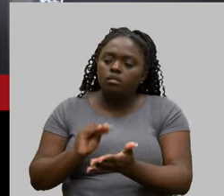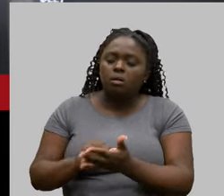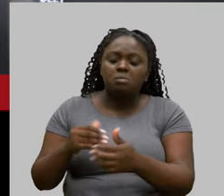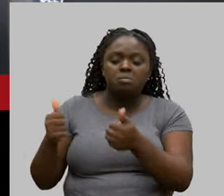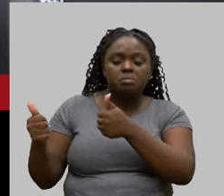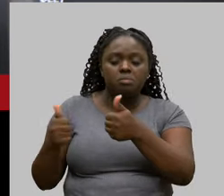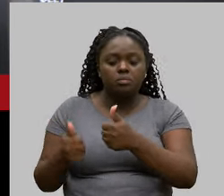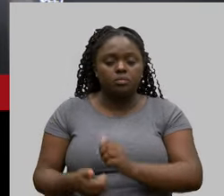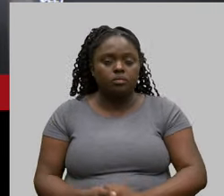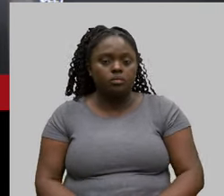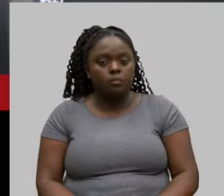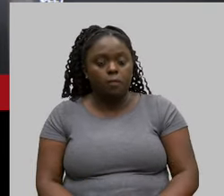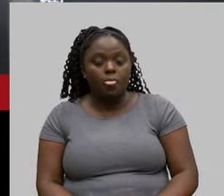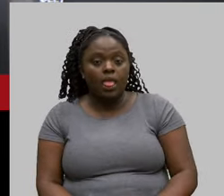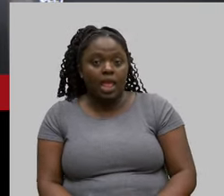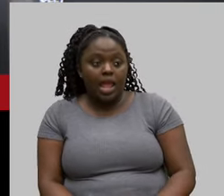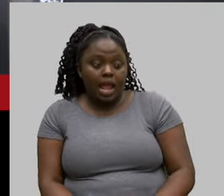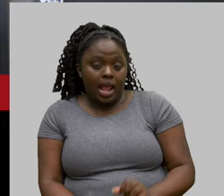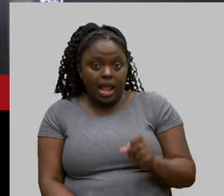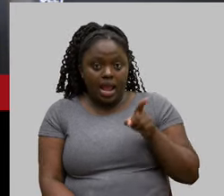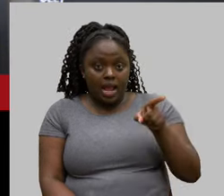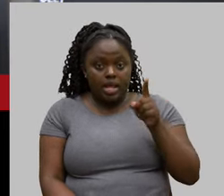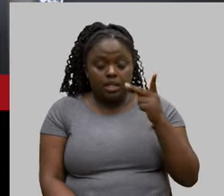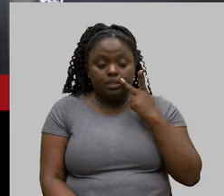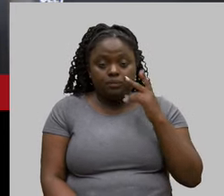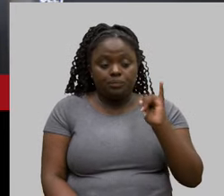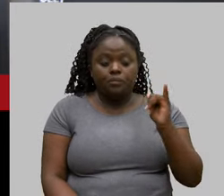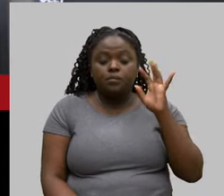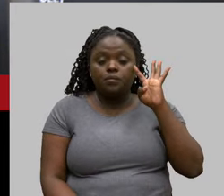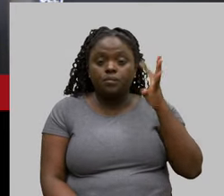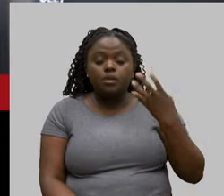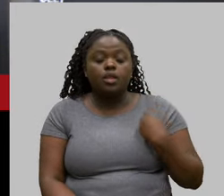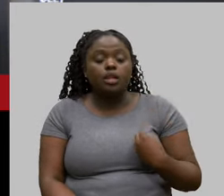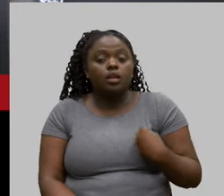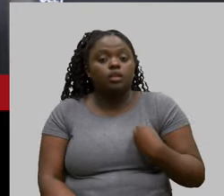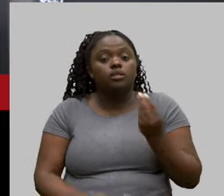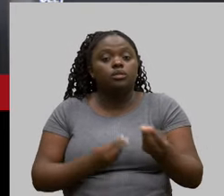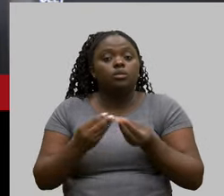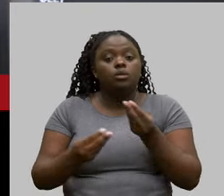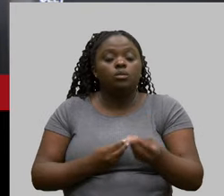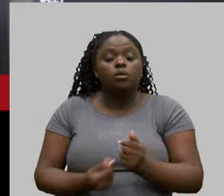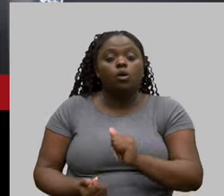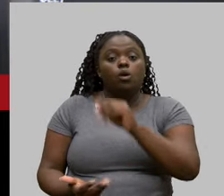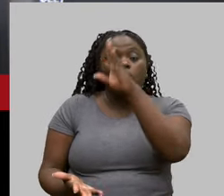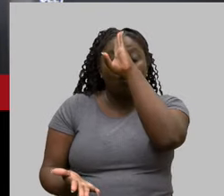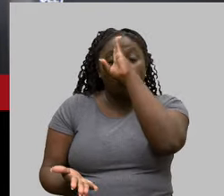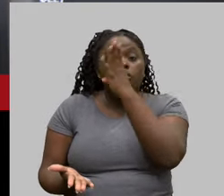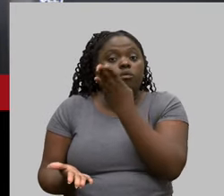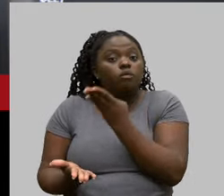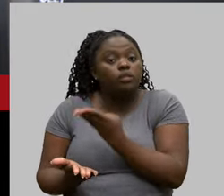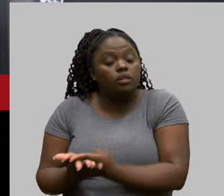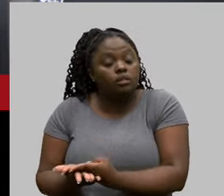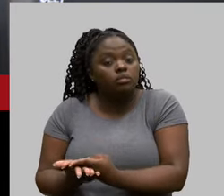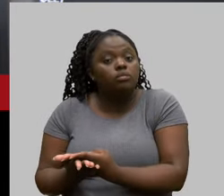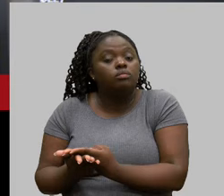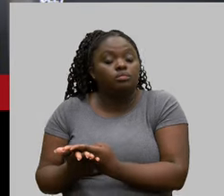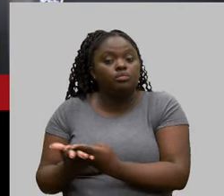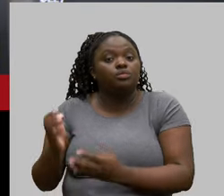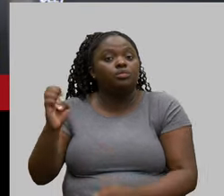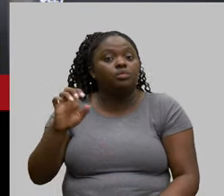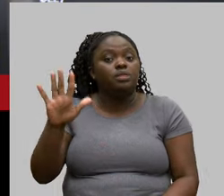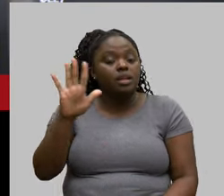bem ele decidiu a vida dele numa correlação de confiança com o estado